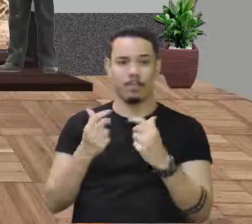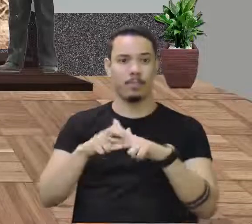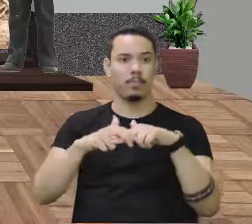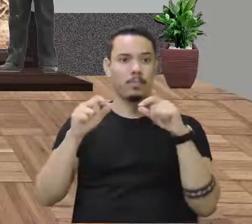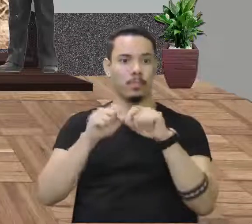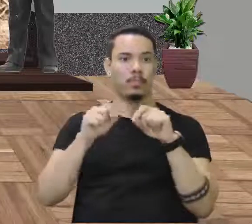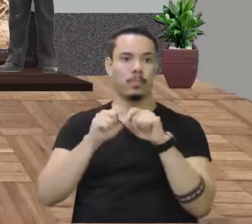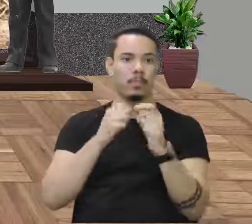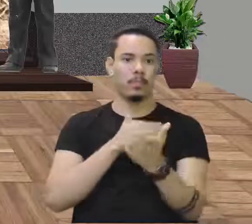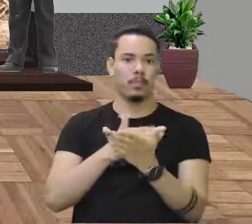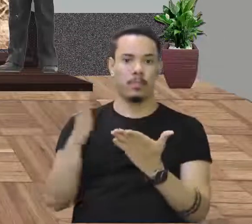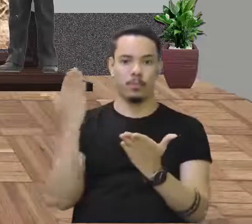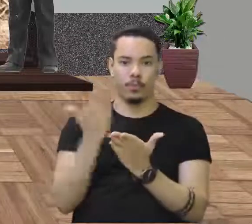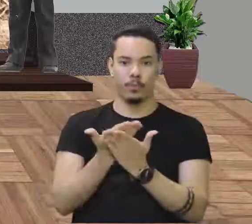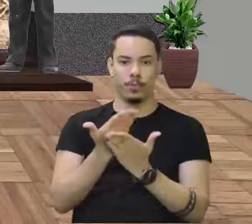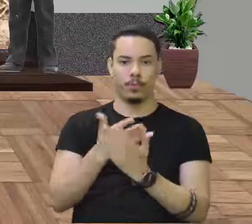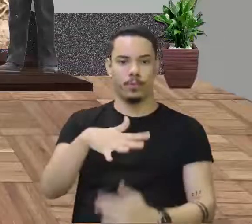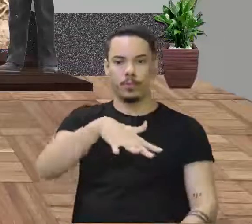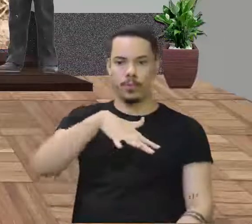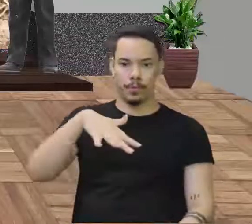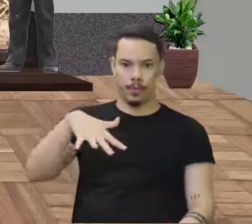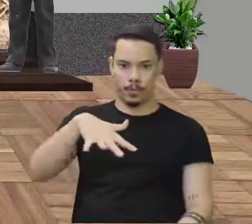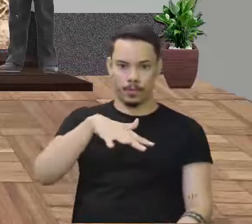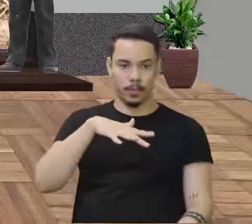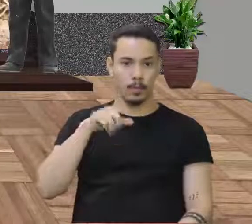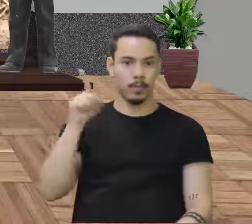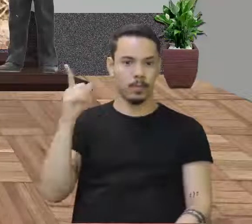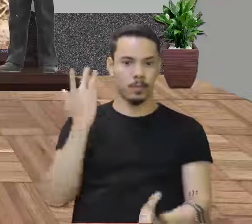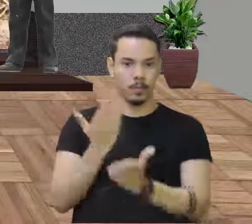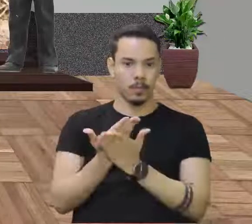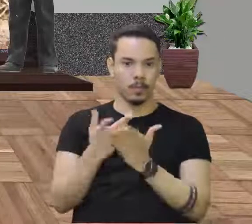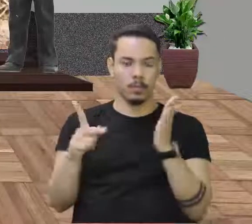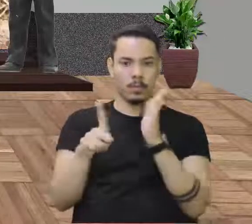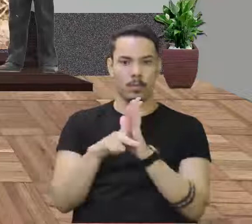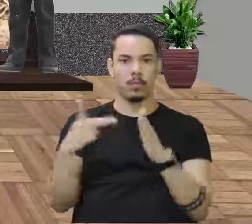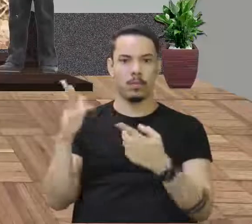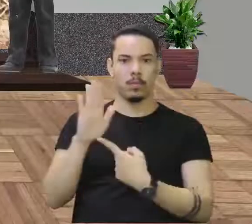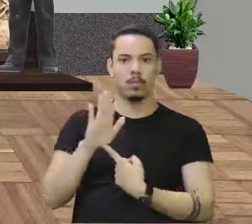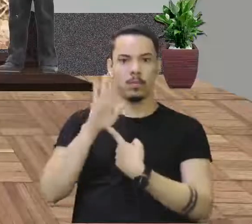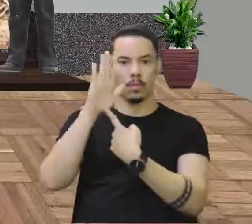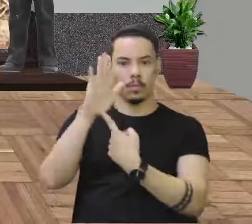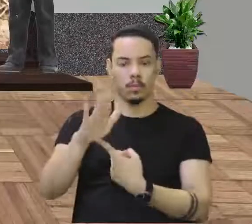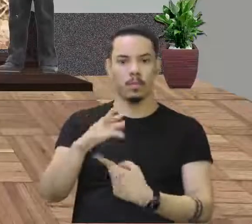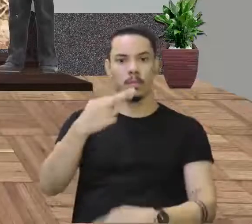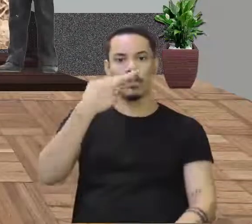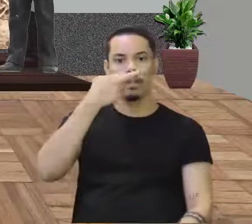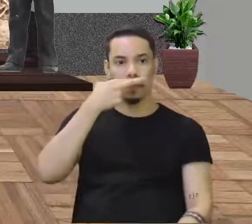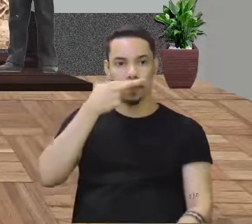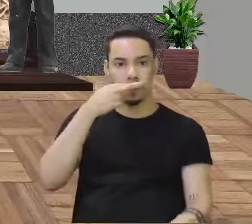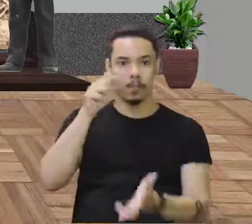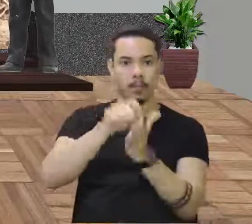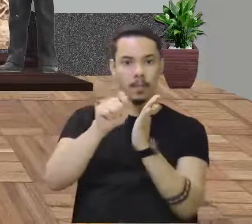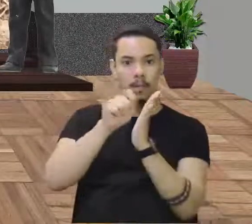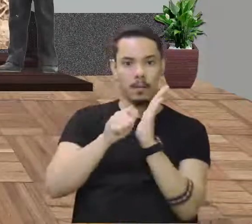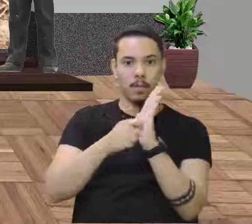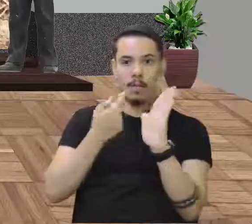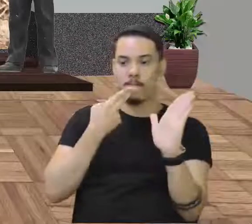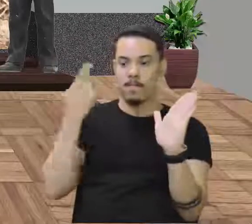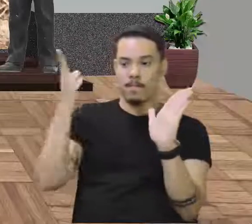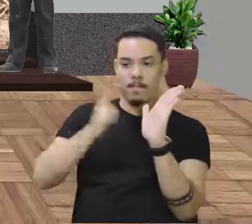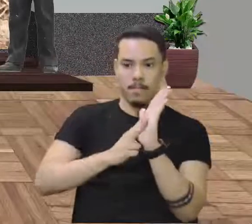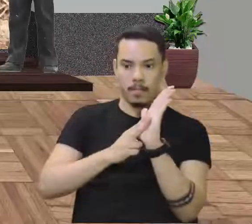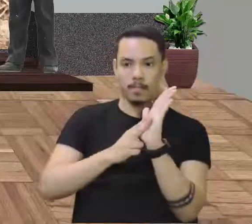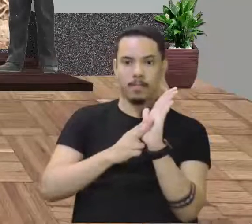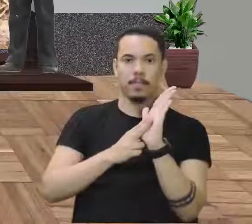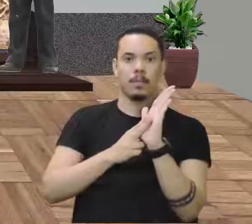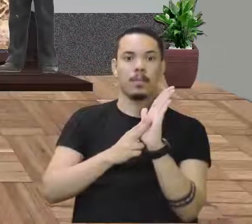a fazer estudos dessa região. E esse estudo dele aí que ele vai mostrar para o Rondon, vai escrever uma carta para o Rondon.